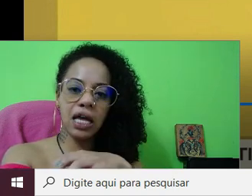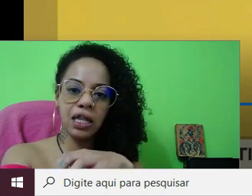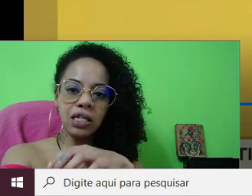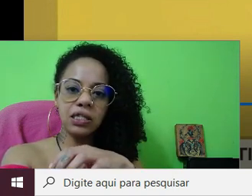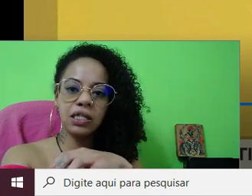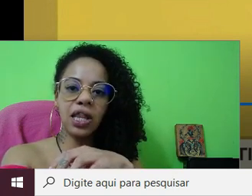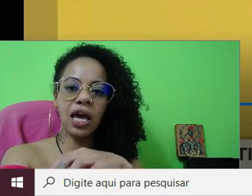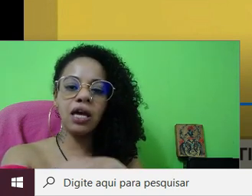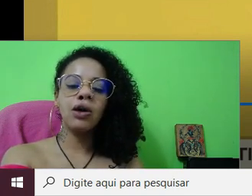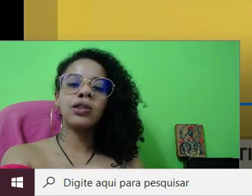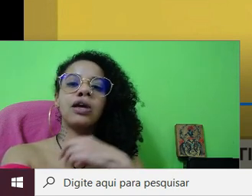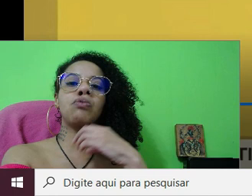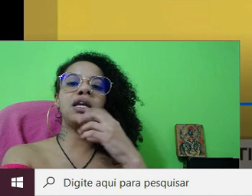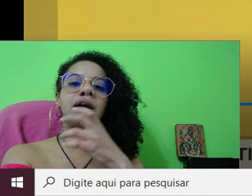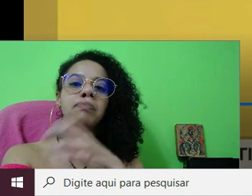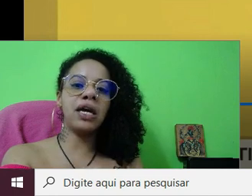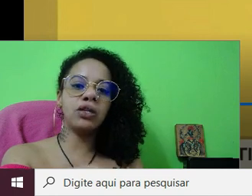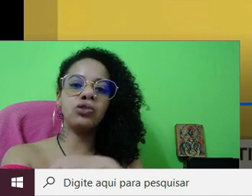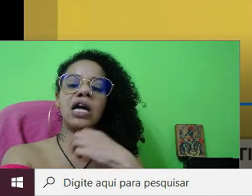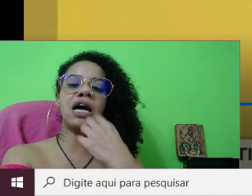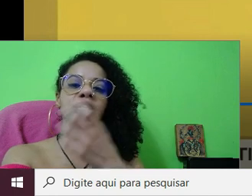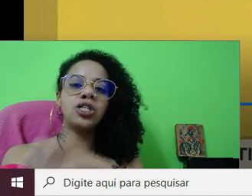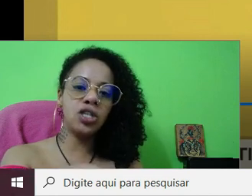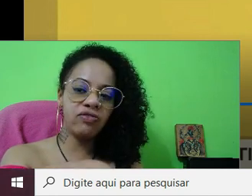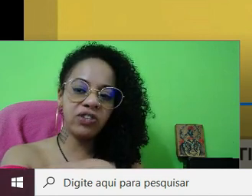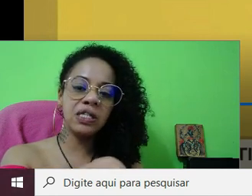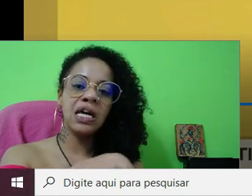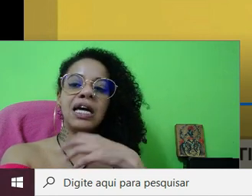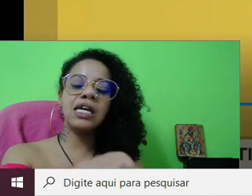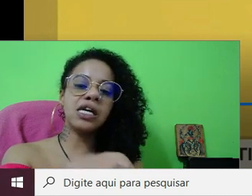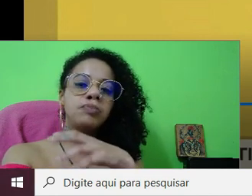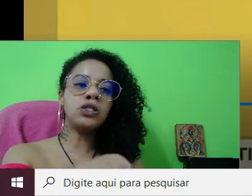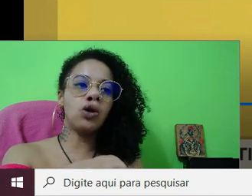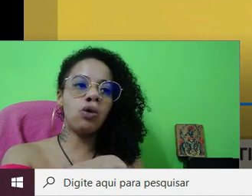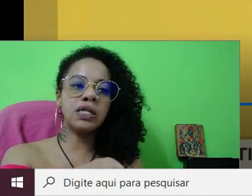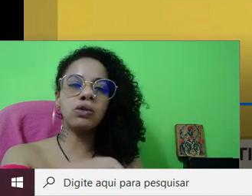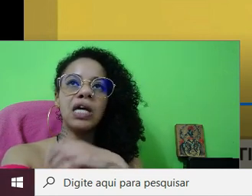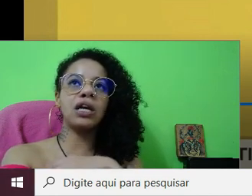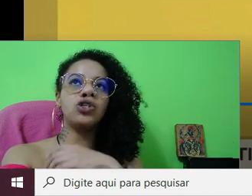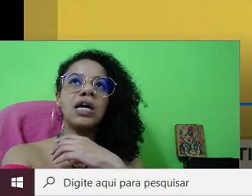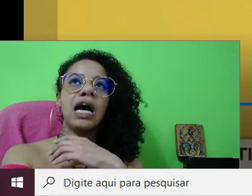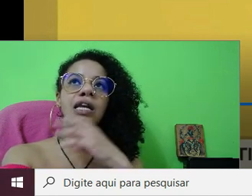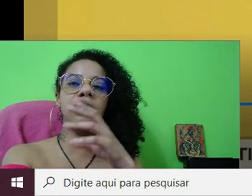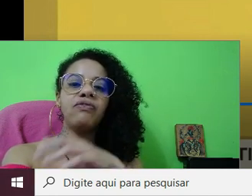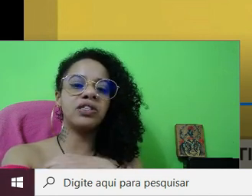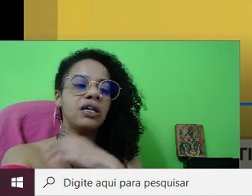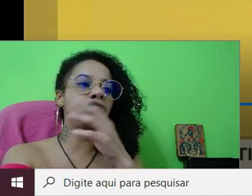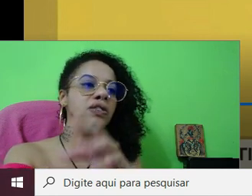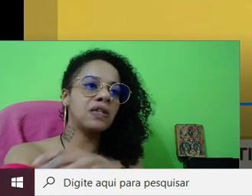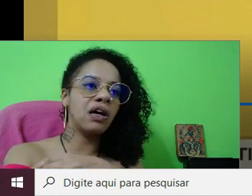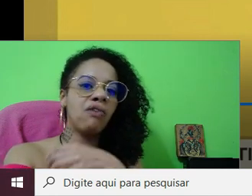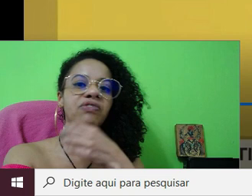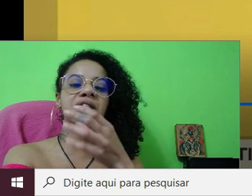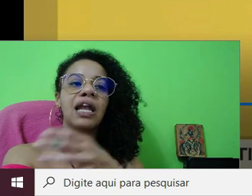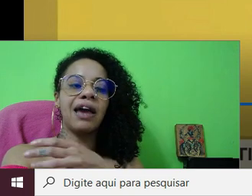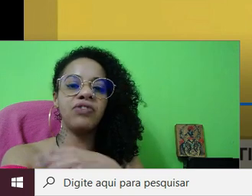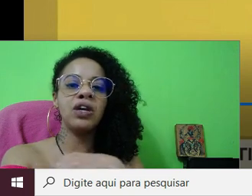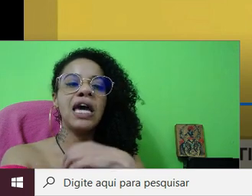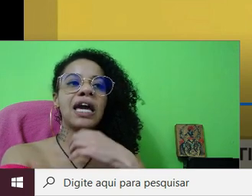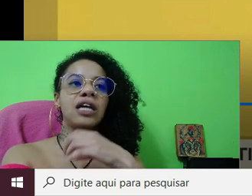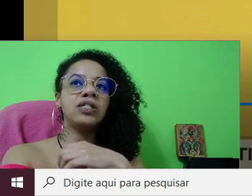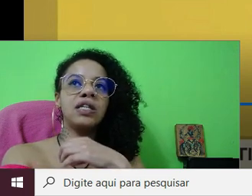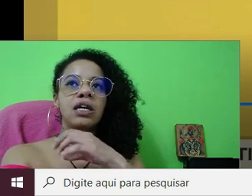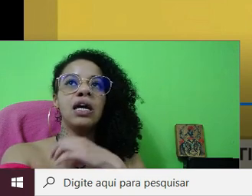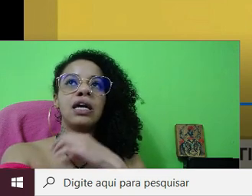coordenadas né Tem um alinhamento de narrativas e as pessoas conseguem jogar ali fazer edição fazer